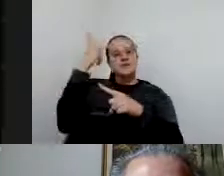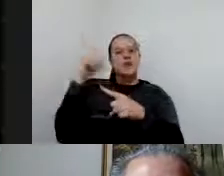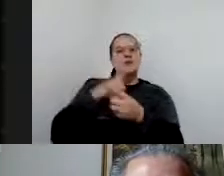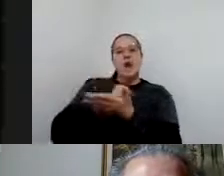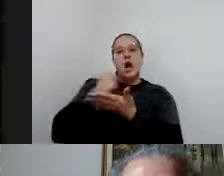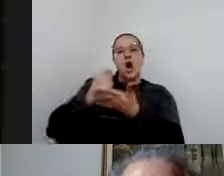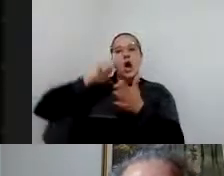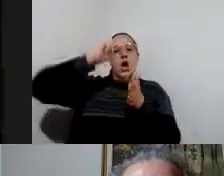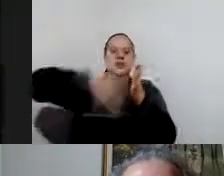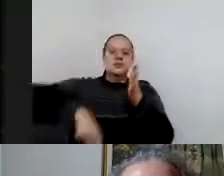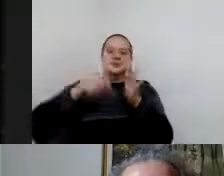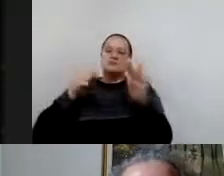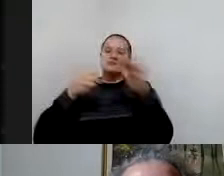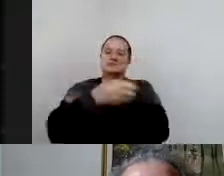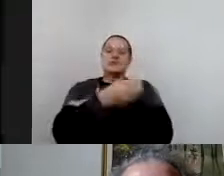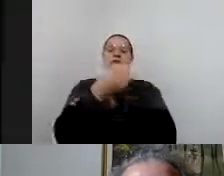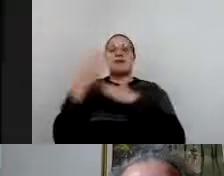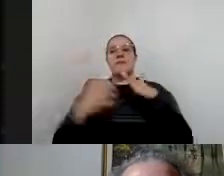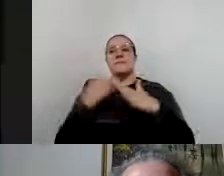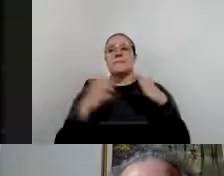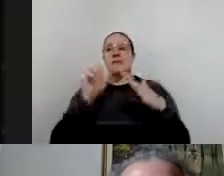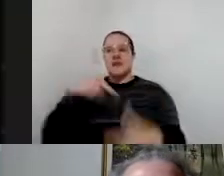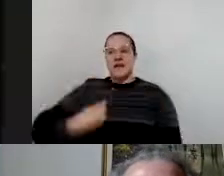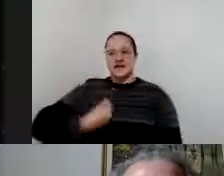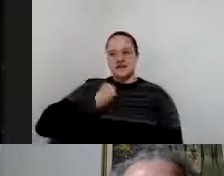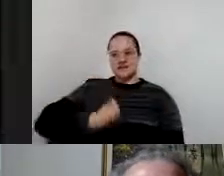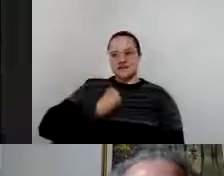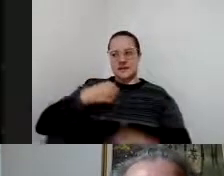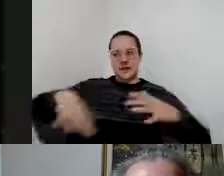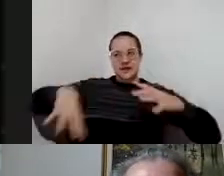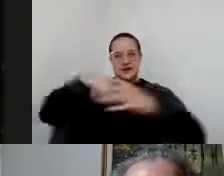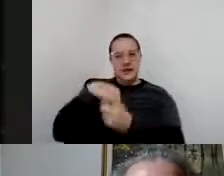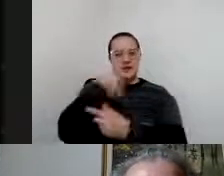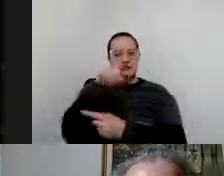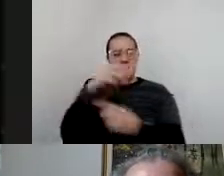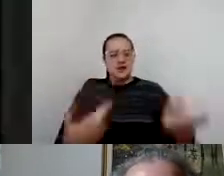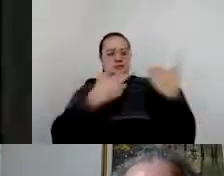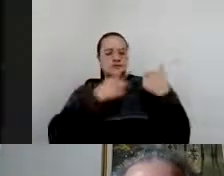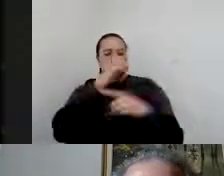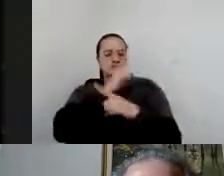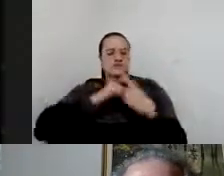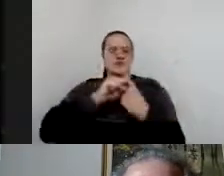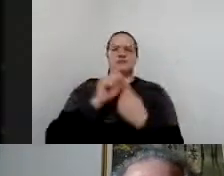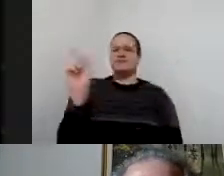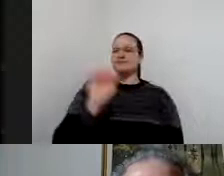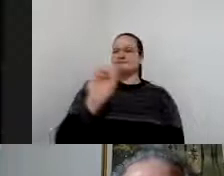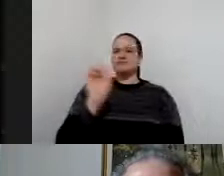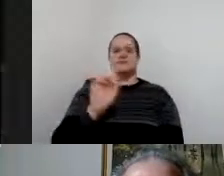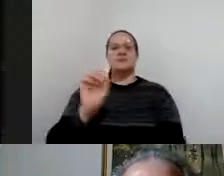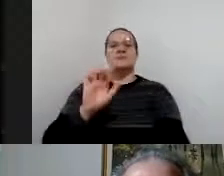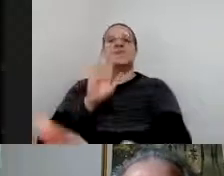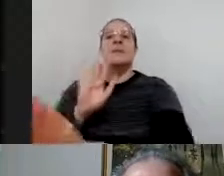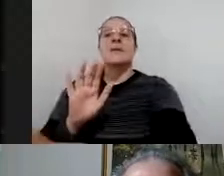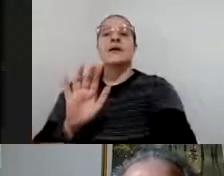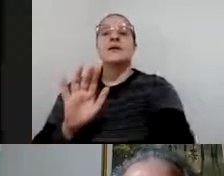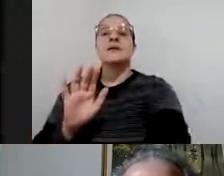uma opção da empresa, não faz parte da sua opcional política de responsabilidade social, mas é uma obrigação legal